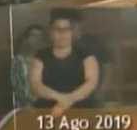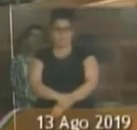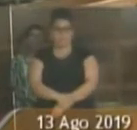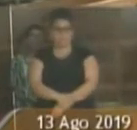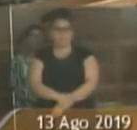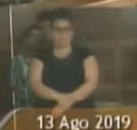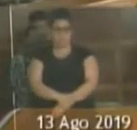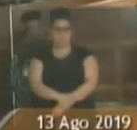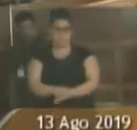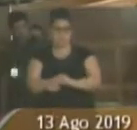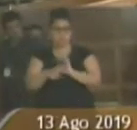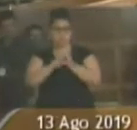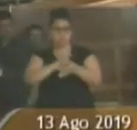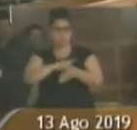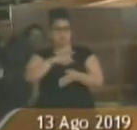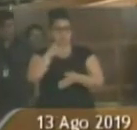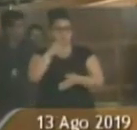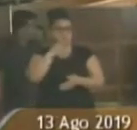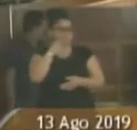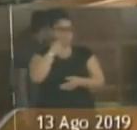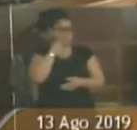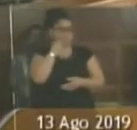E até para responder o que Vossa Excelência falou dos anos,